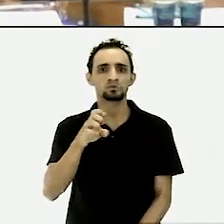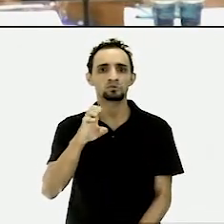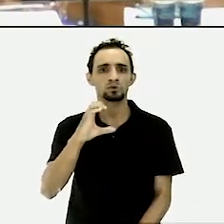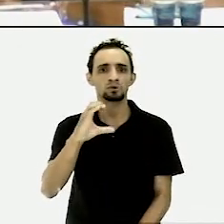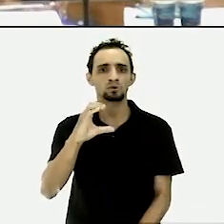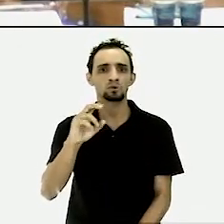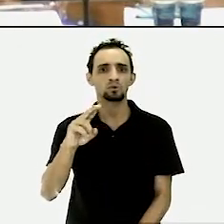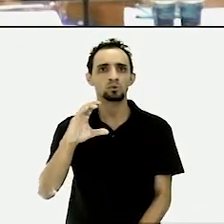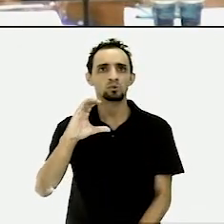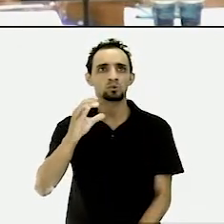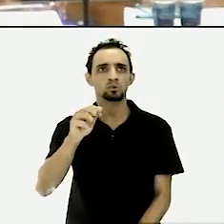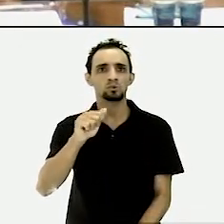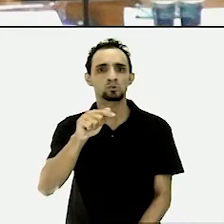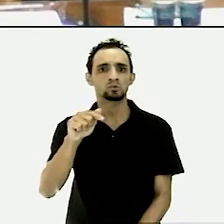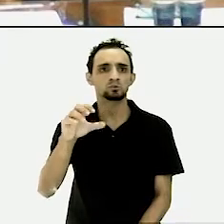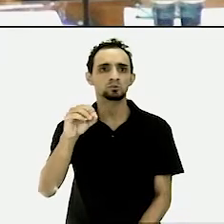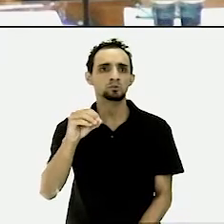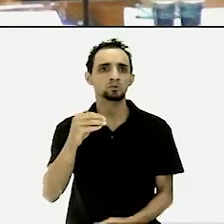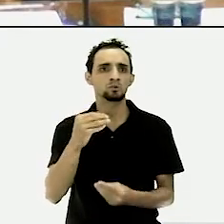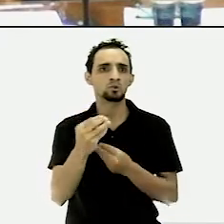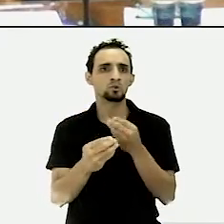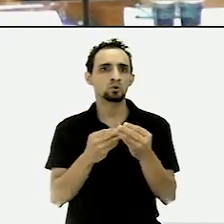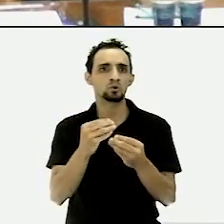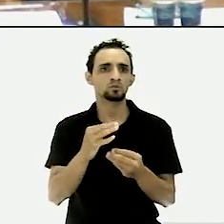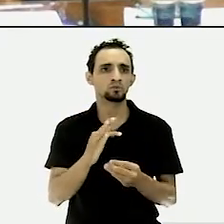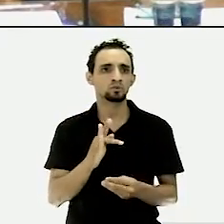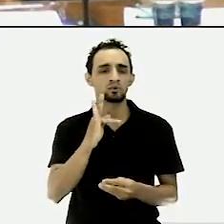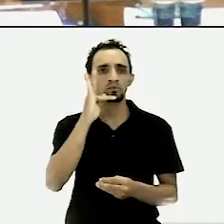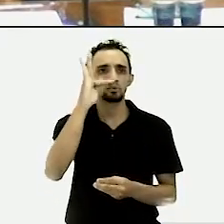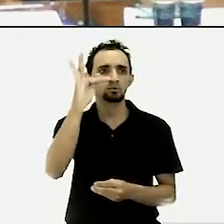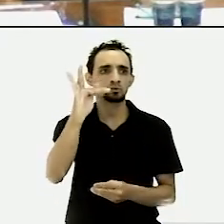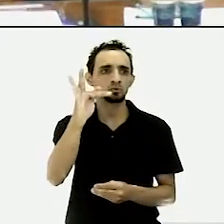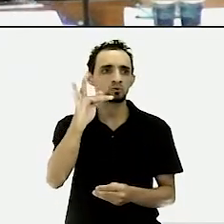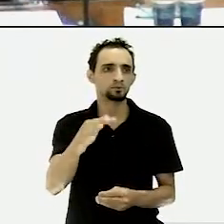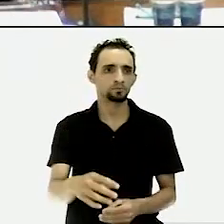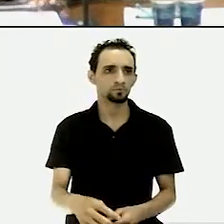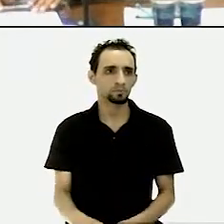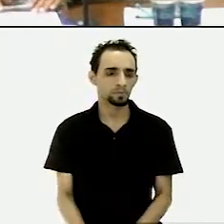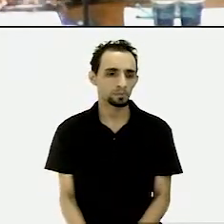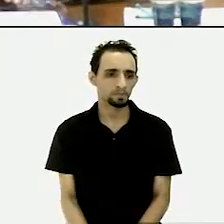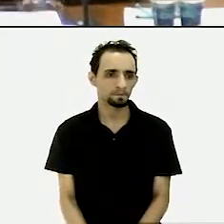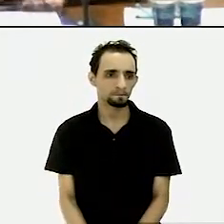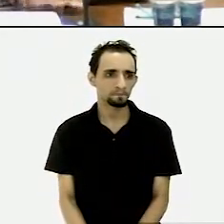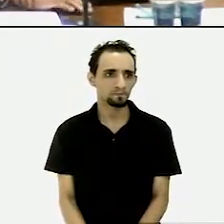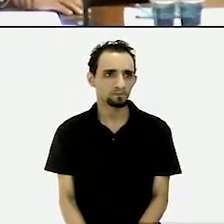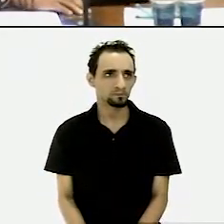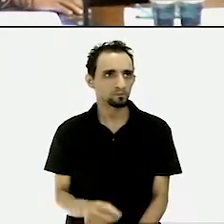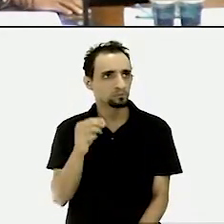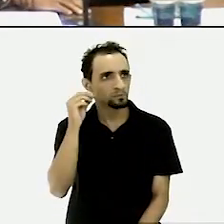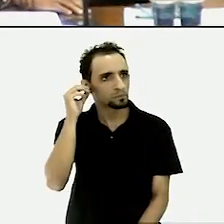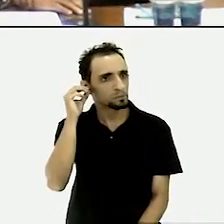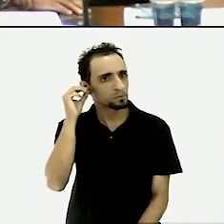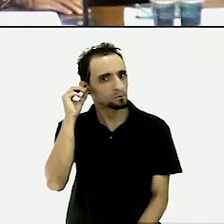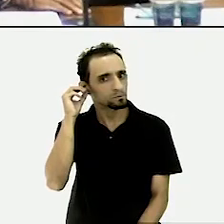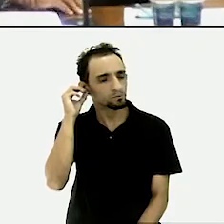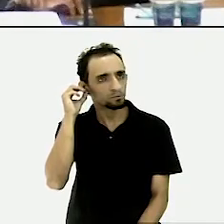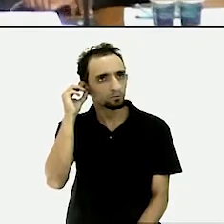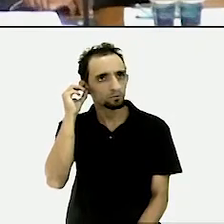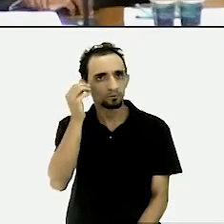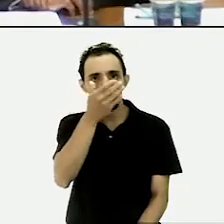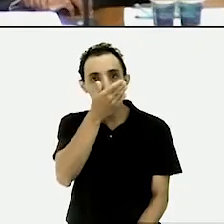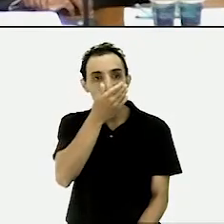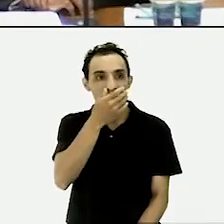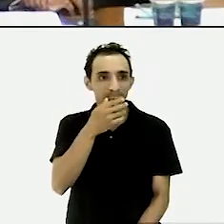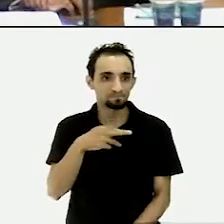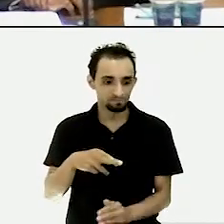para poder estudar e votar o orçamento. Moção sobre o número 12 de 2021, de autoria